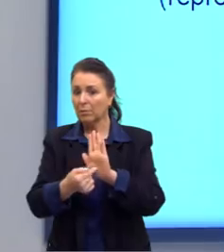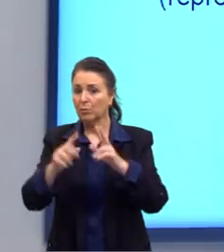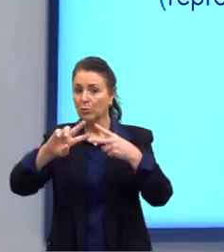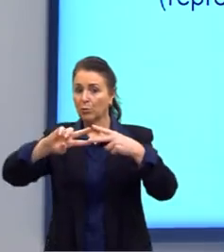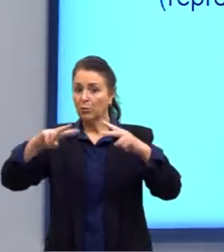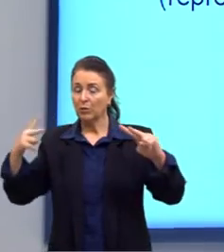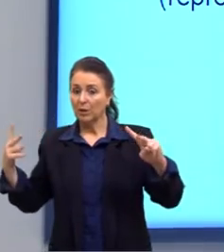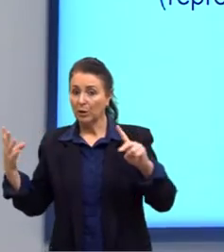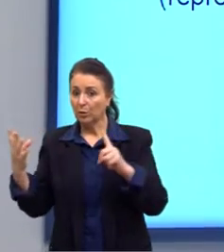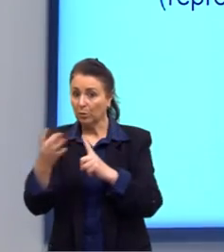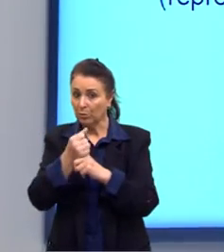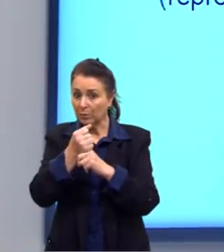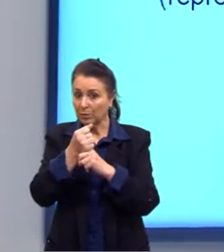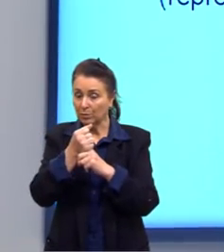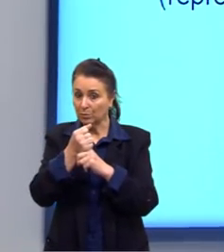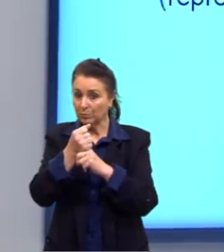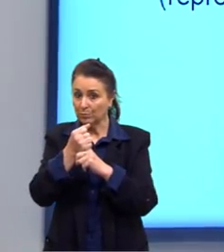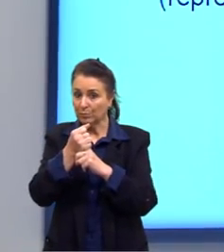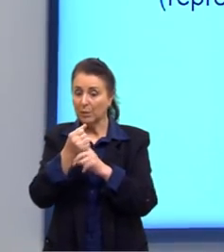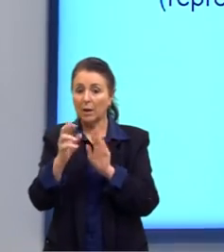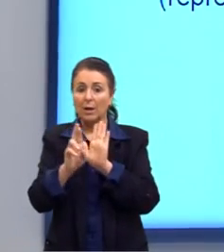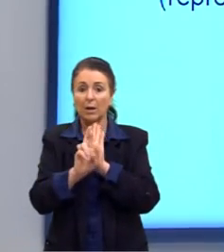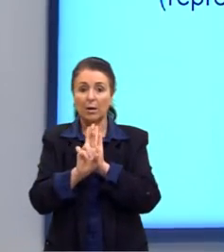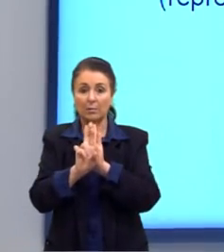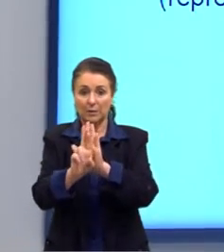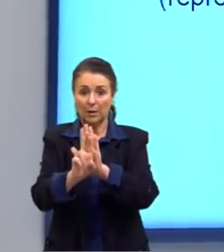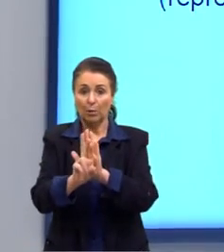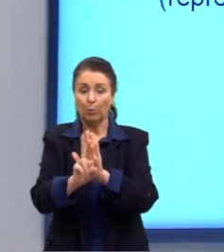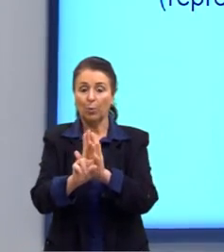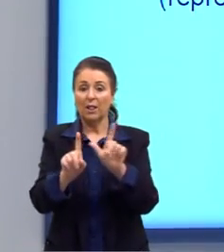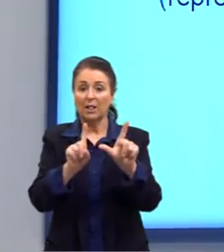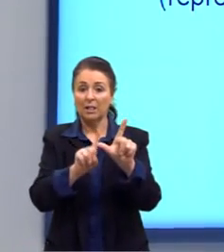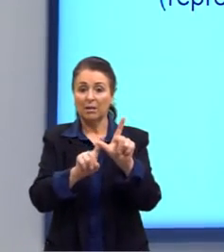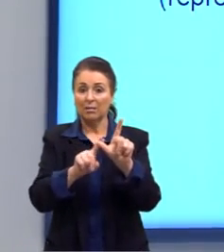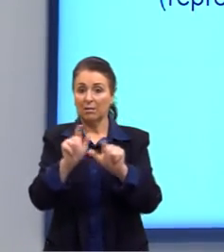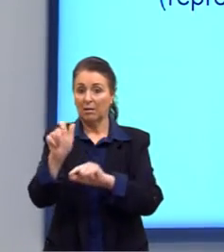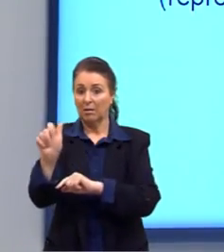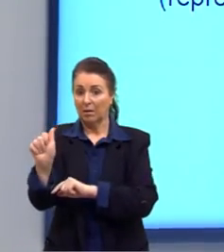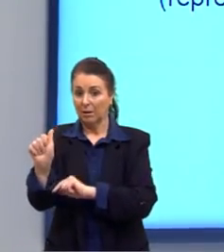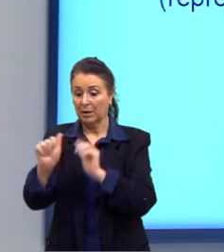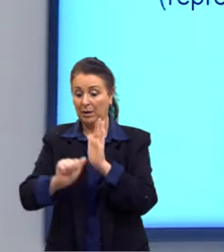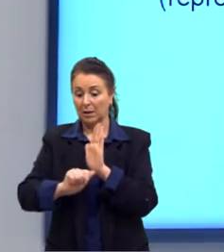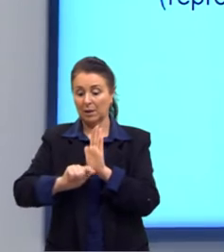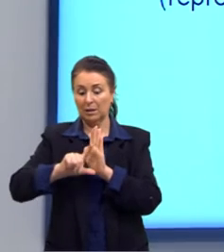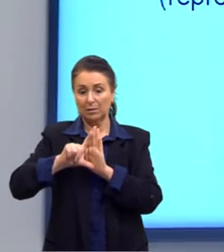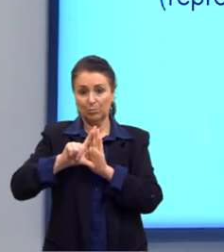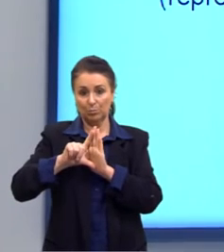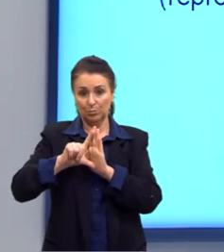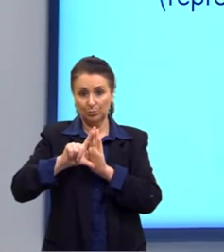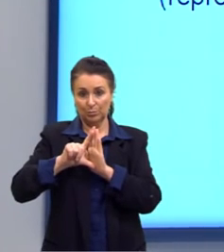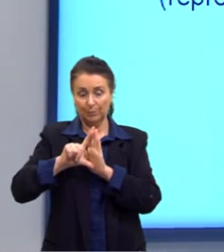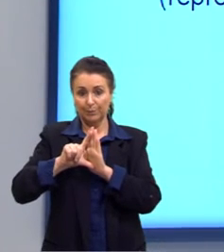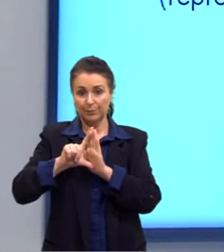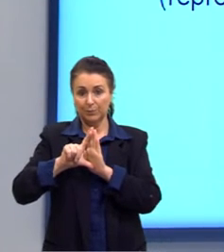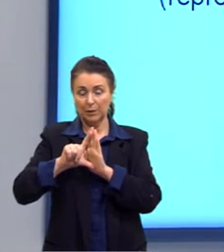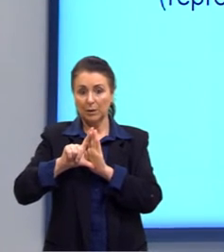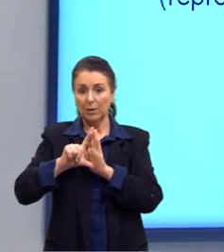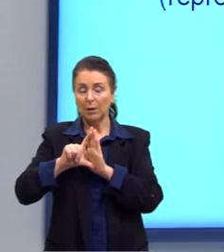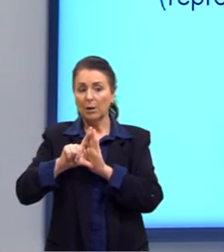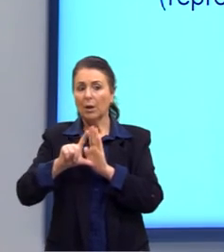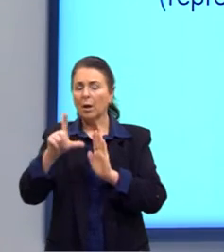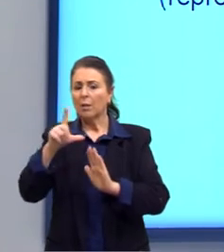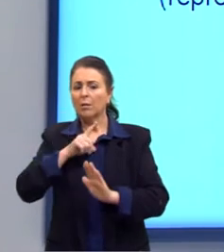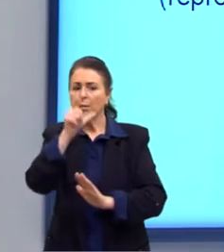gene dominante aqui representado pela letra A Claro que maiúsculo determina